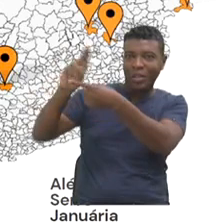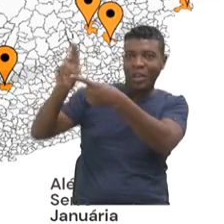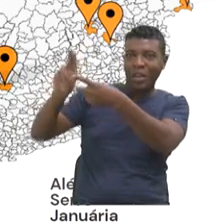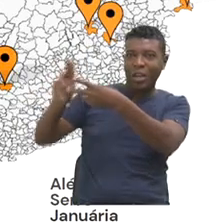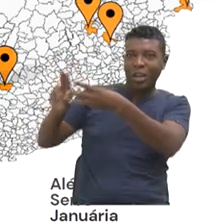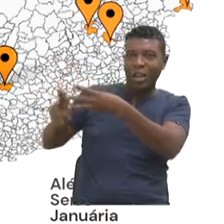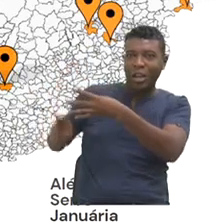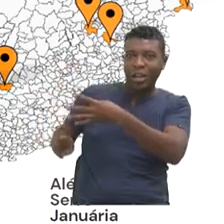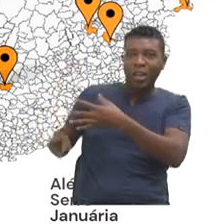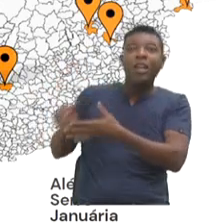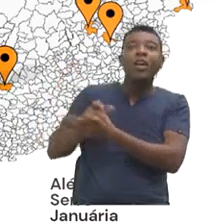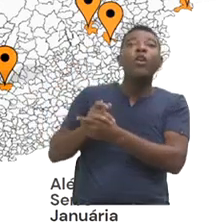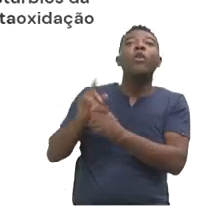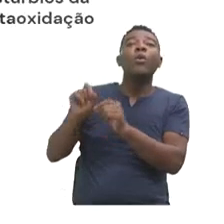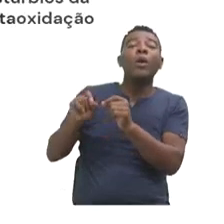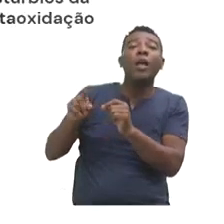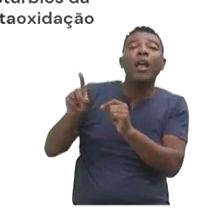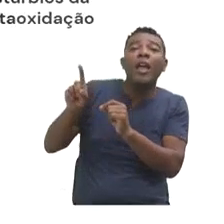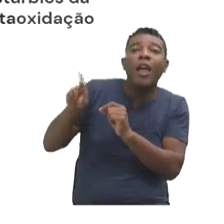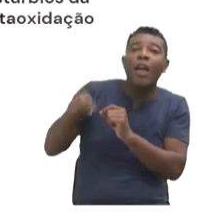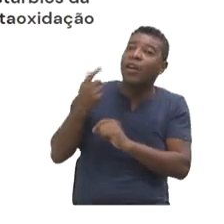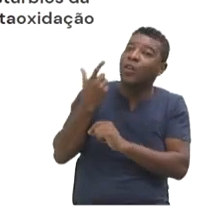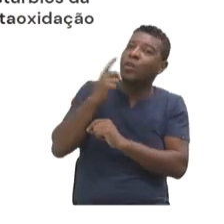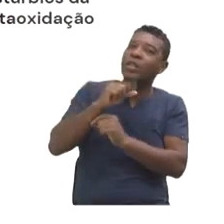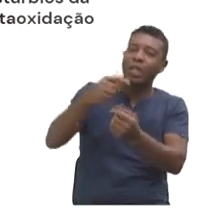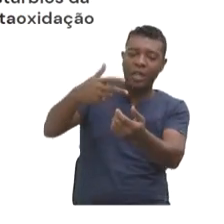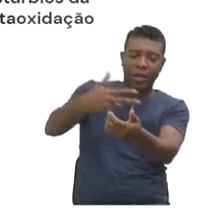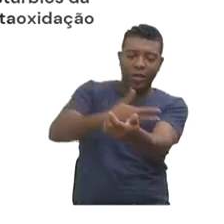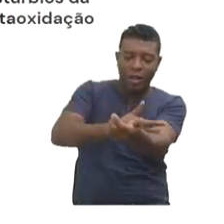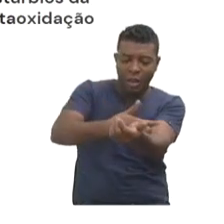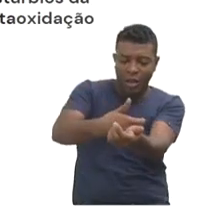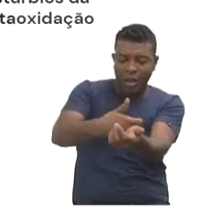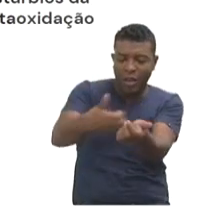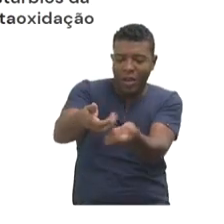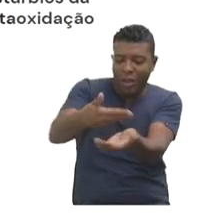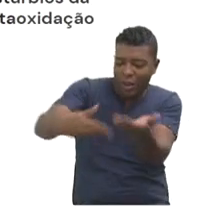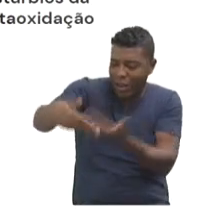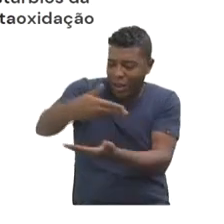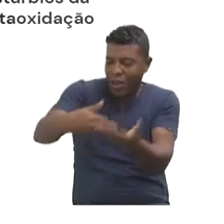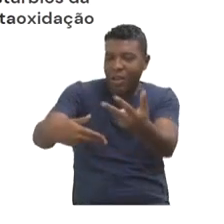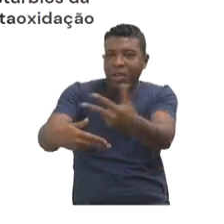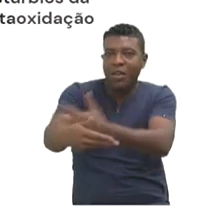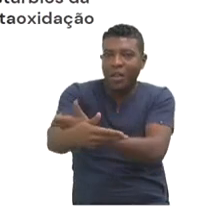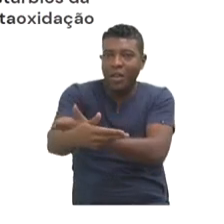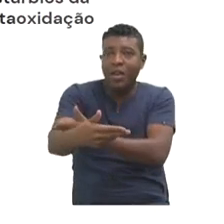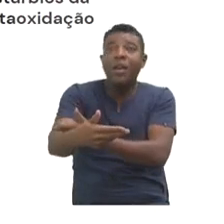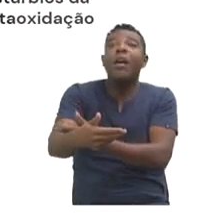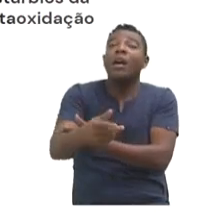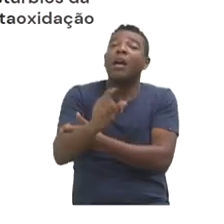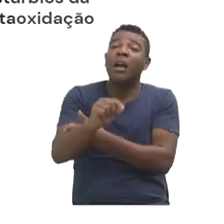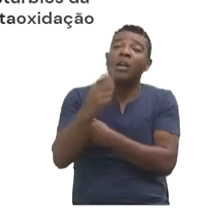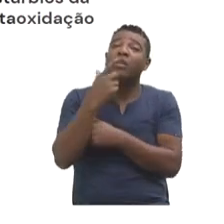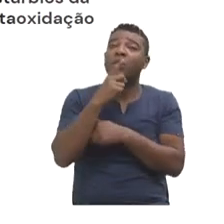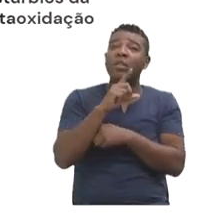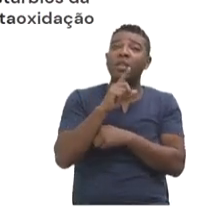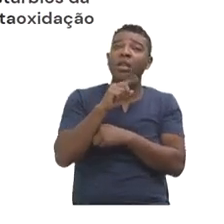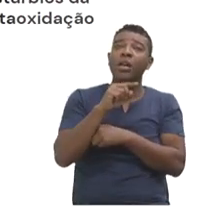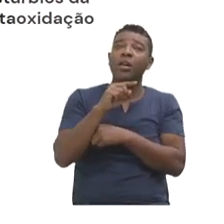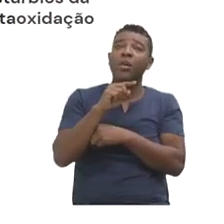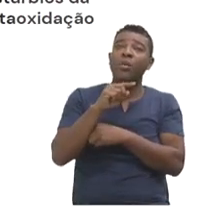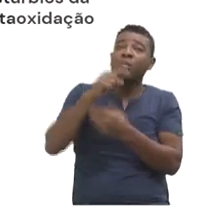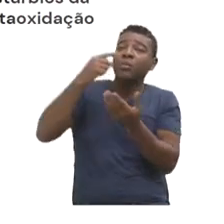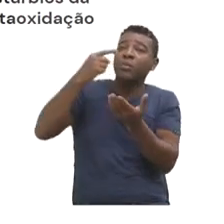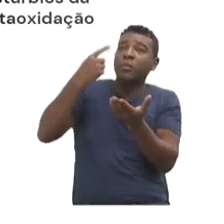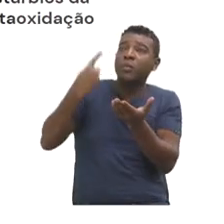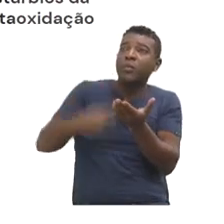hemodiálise e conseguimos também negociando com o governo federal que fizesse o